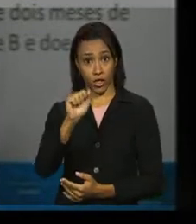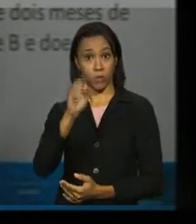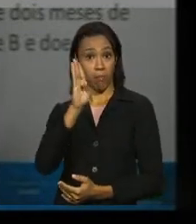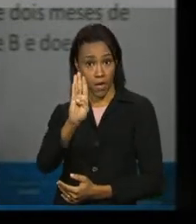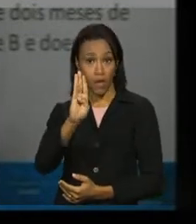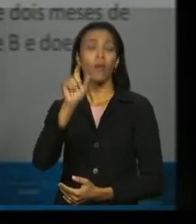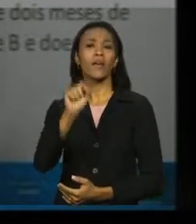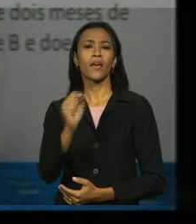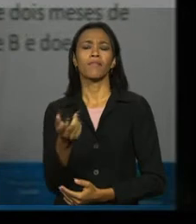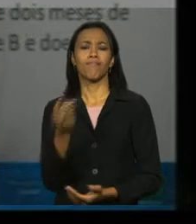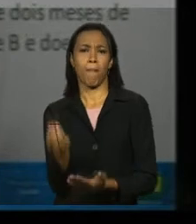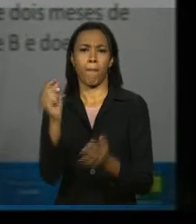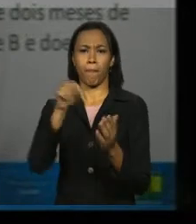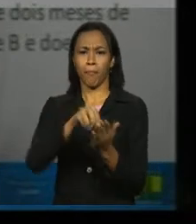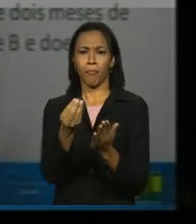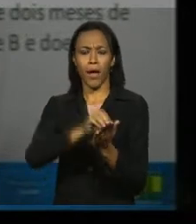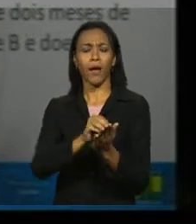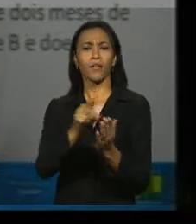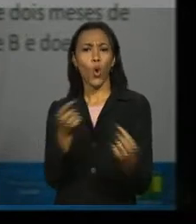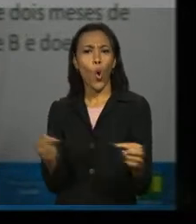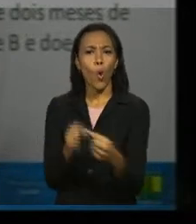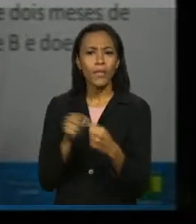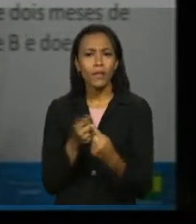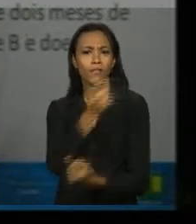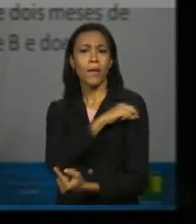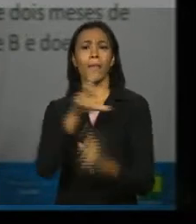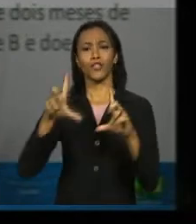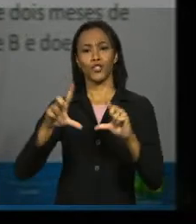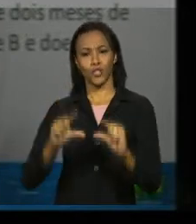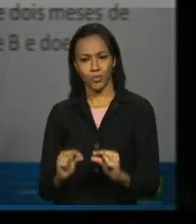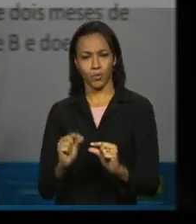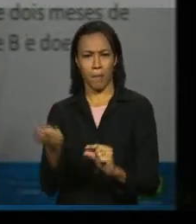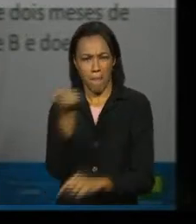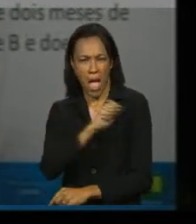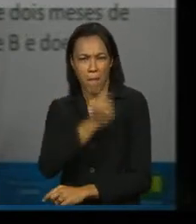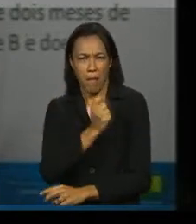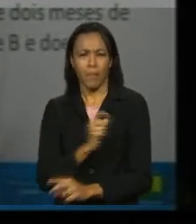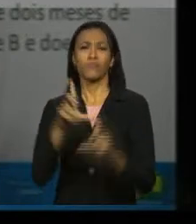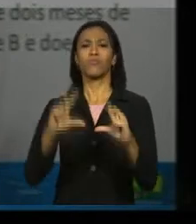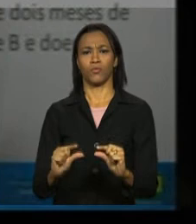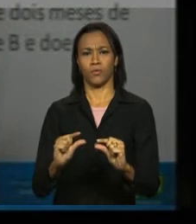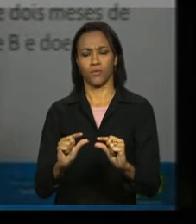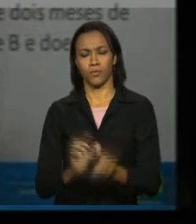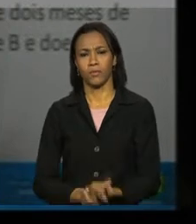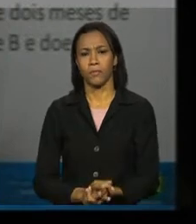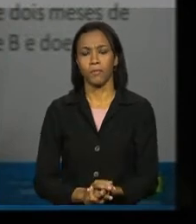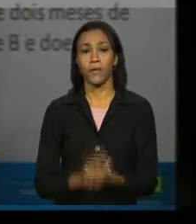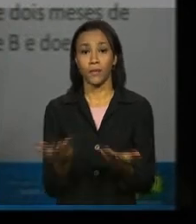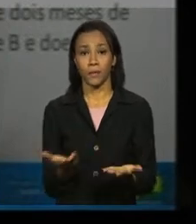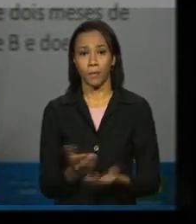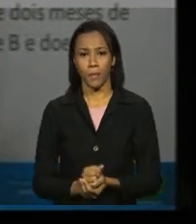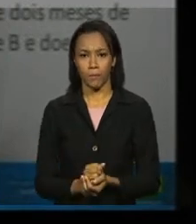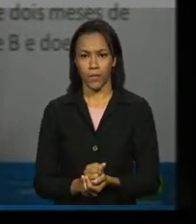sentido de estar trabalhando com vacinas combinadas para diminuir o número de aplicações das crianças né é a medida